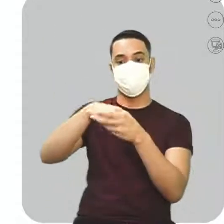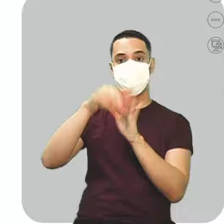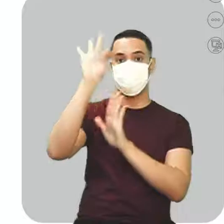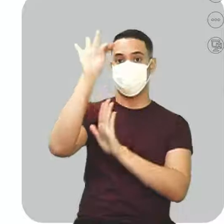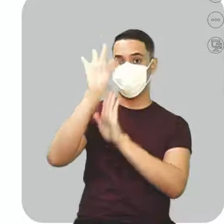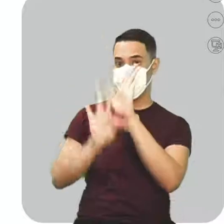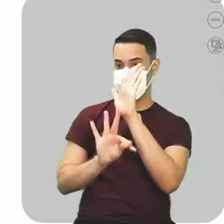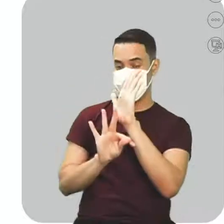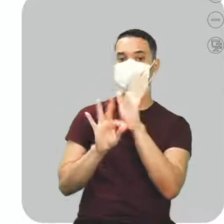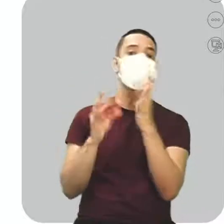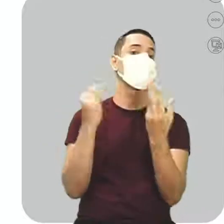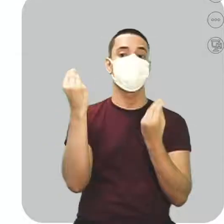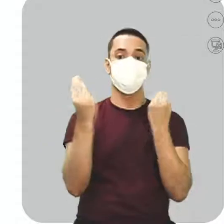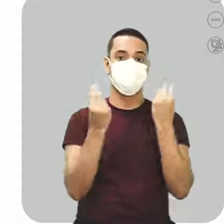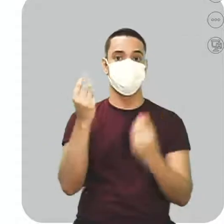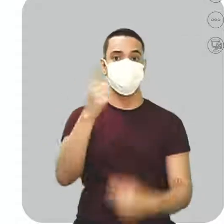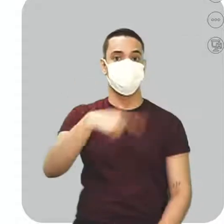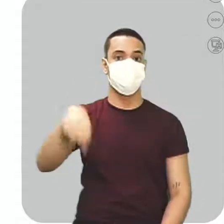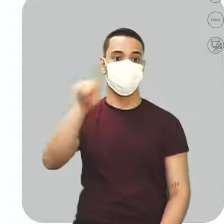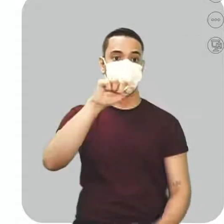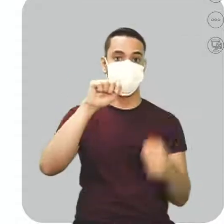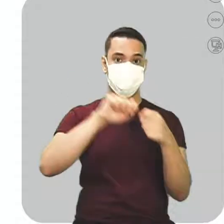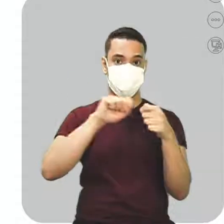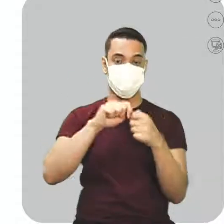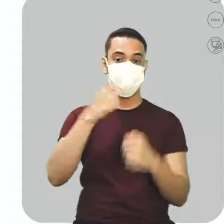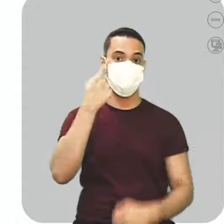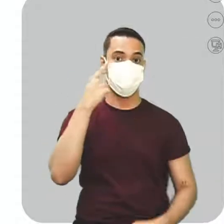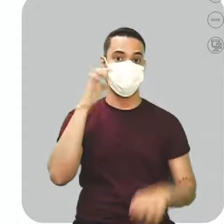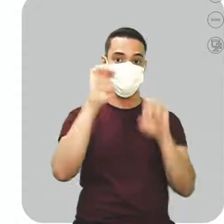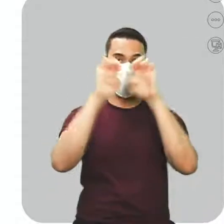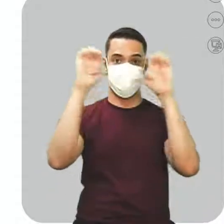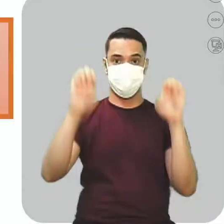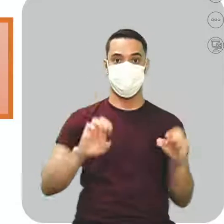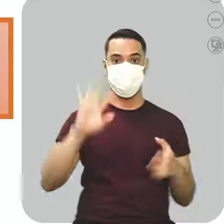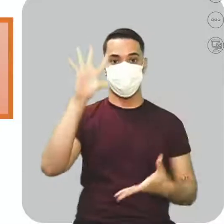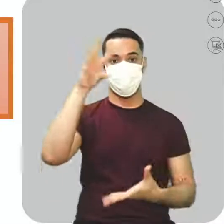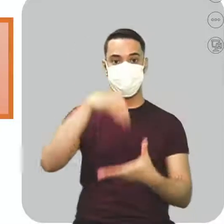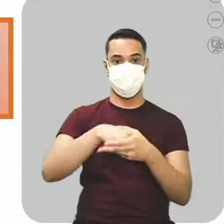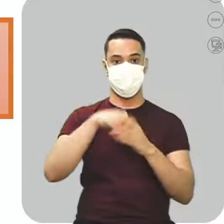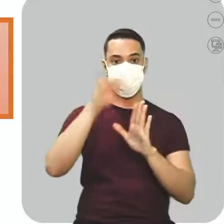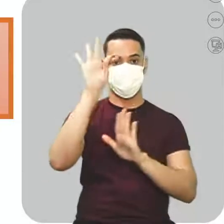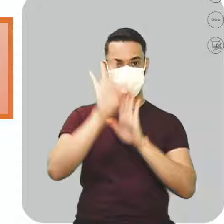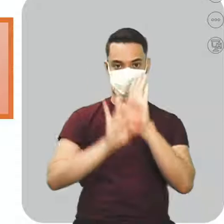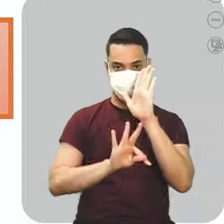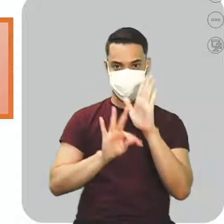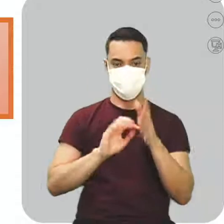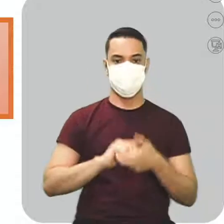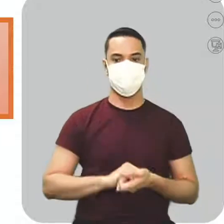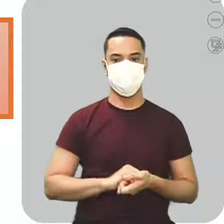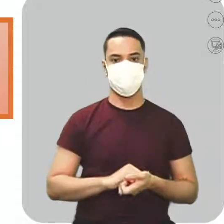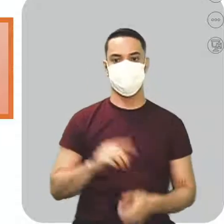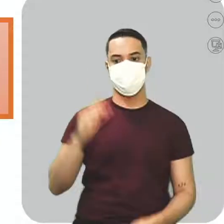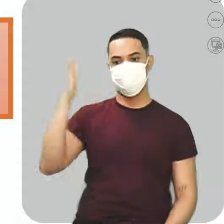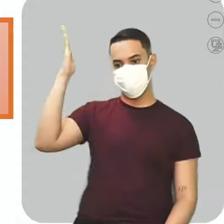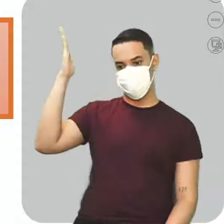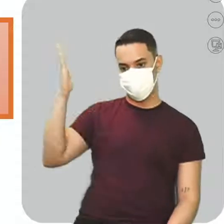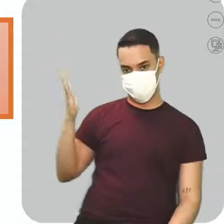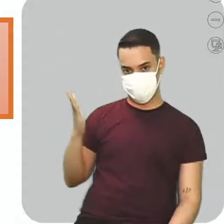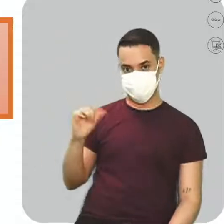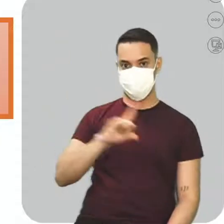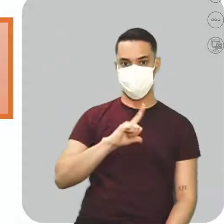texto, tá? O que você vai fazer? Vamos ver a estrutura textual. Aqui eu tenho